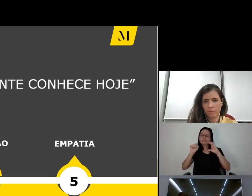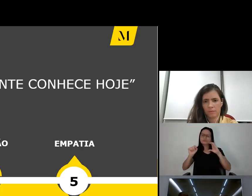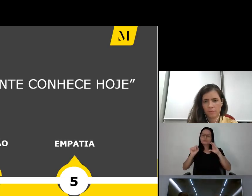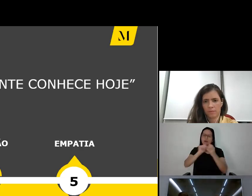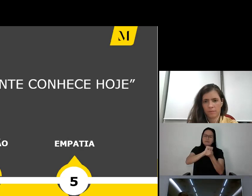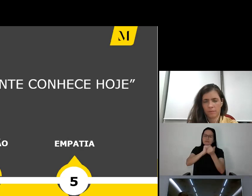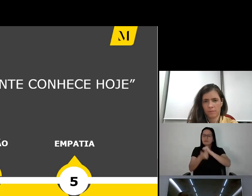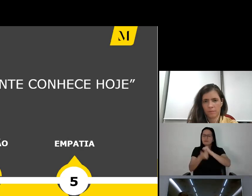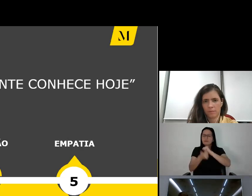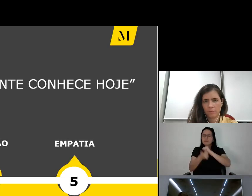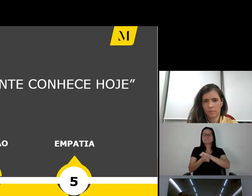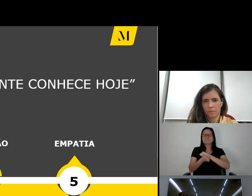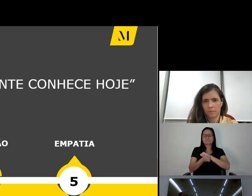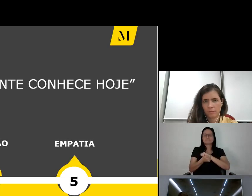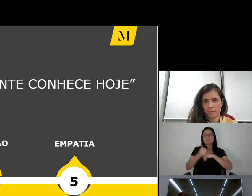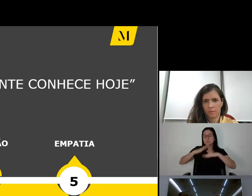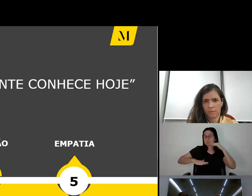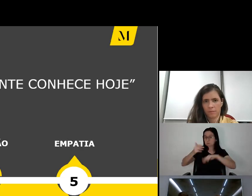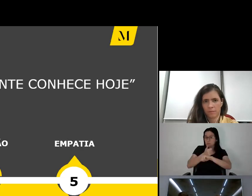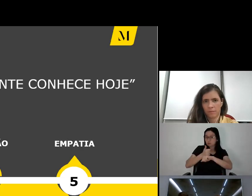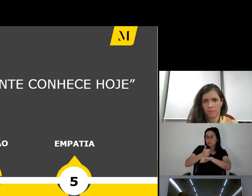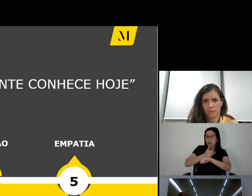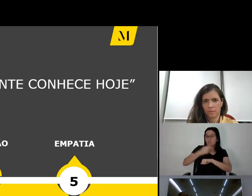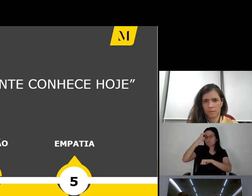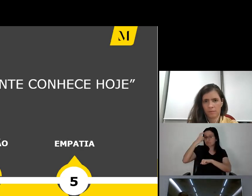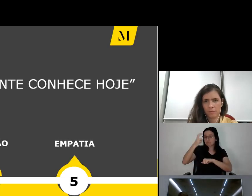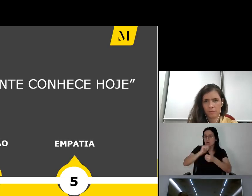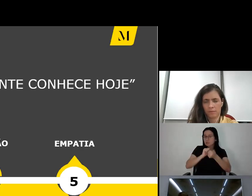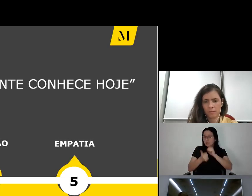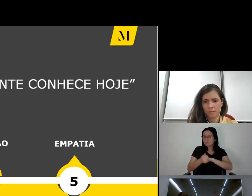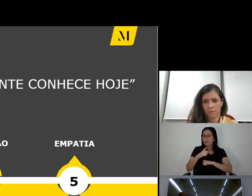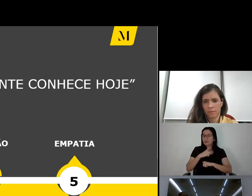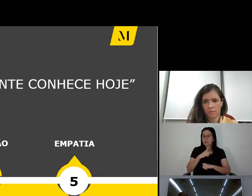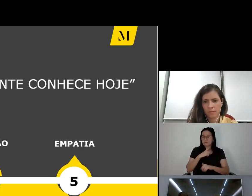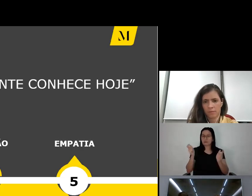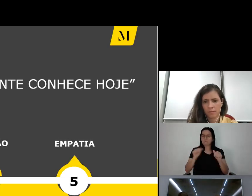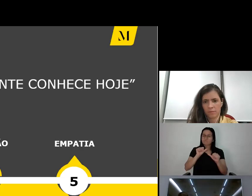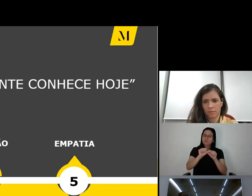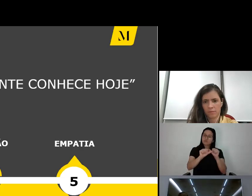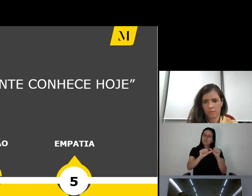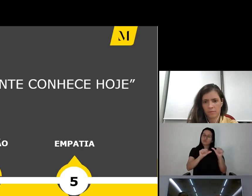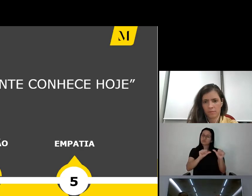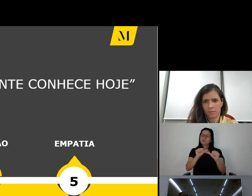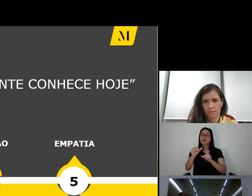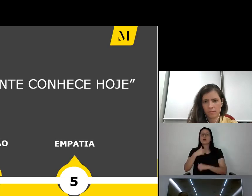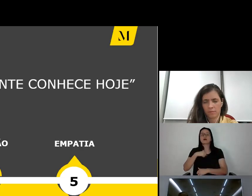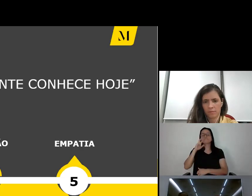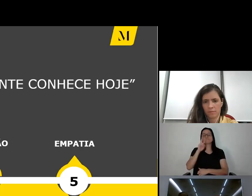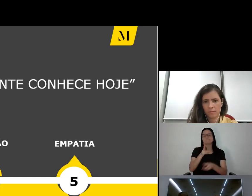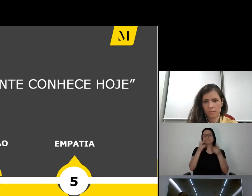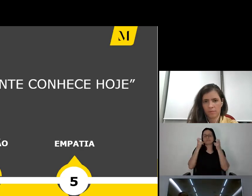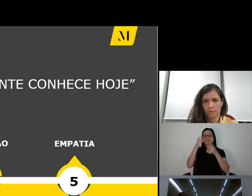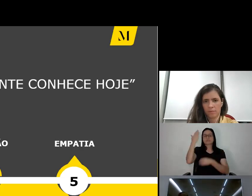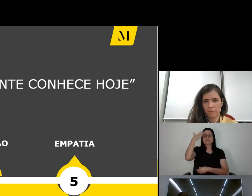A gente precisa de um profissional antenado e também resiliente. Resiliente para entender que os problemas